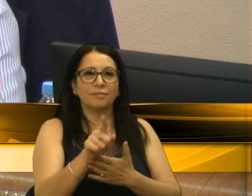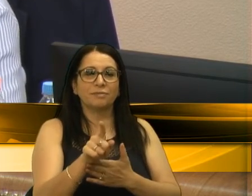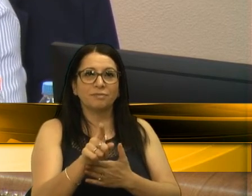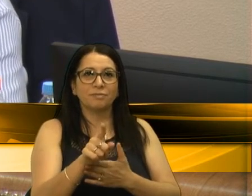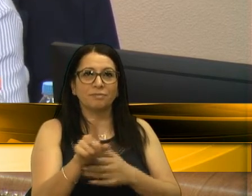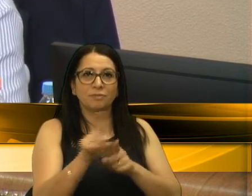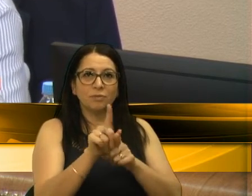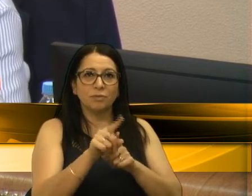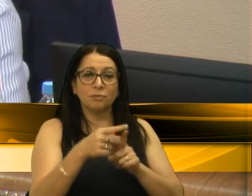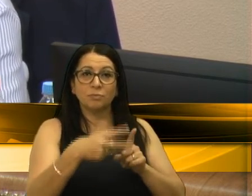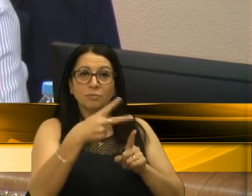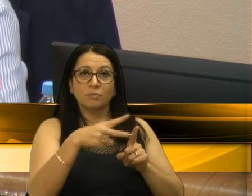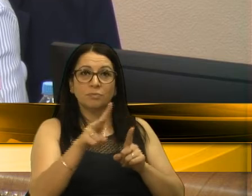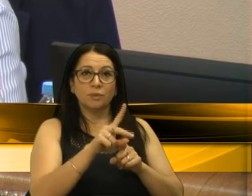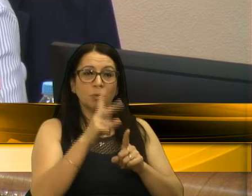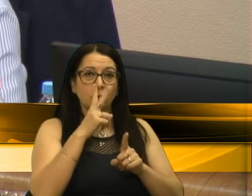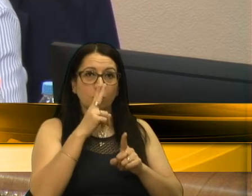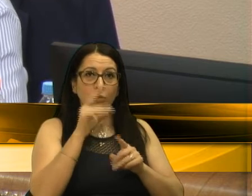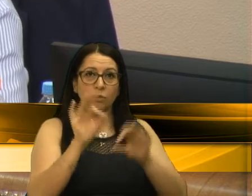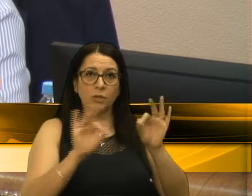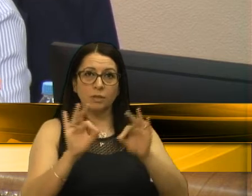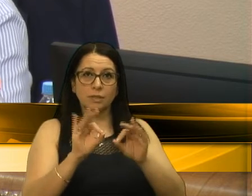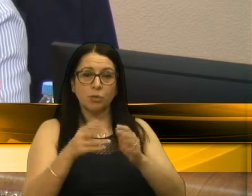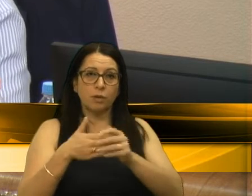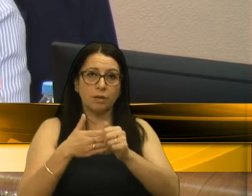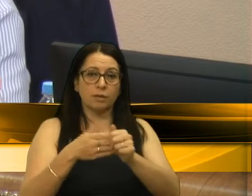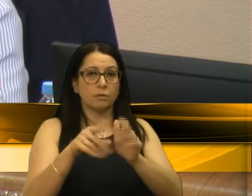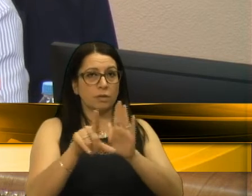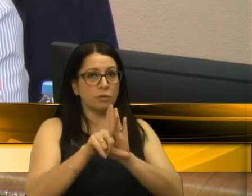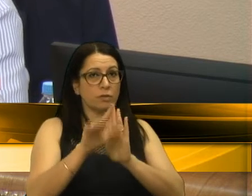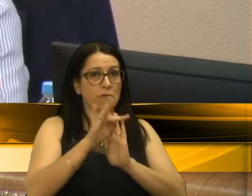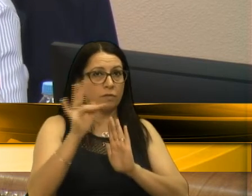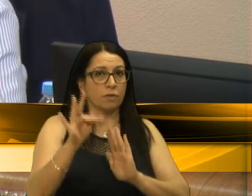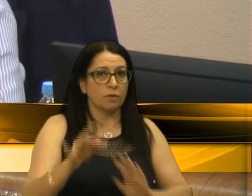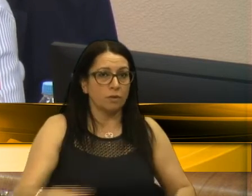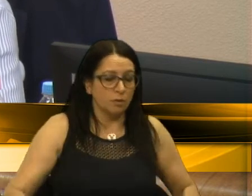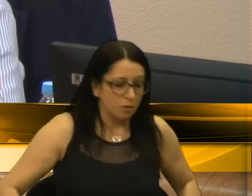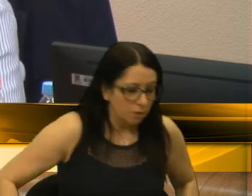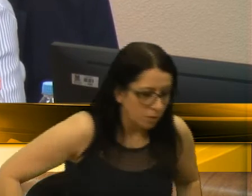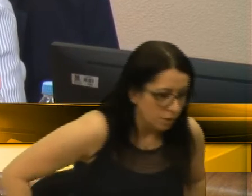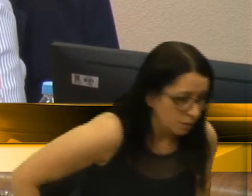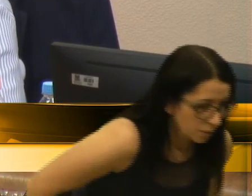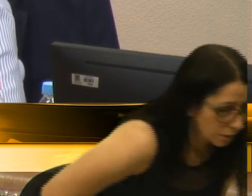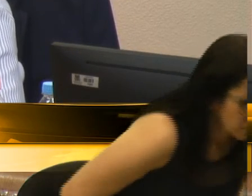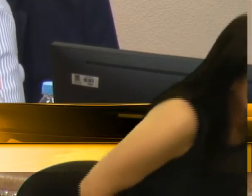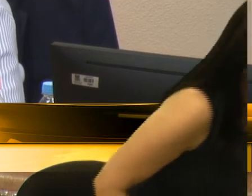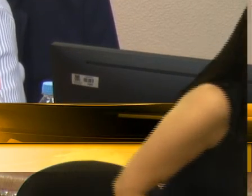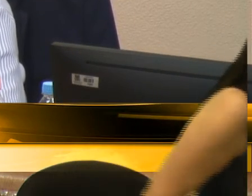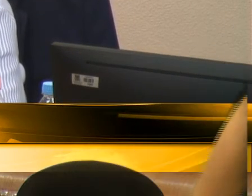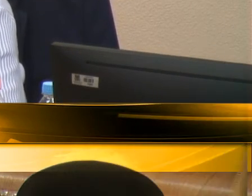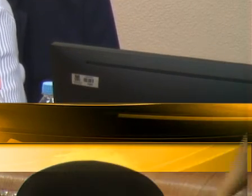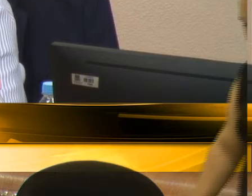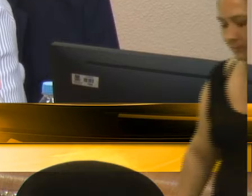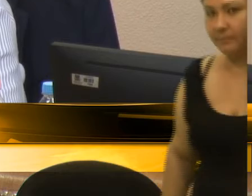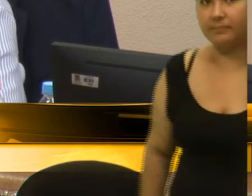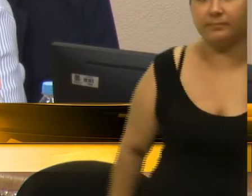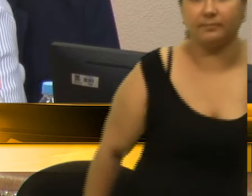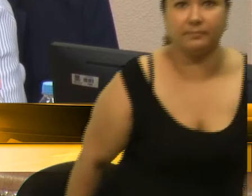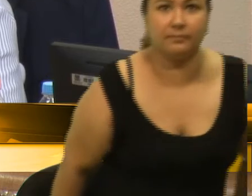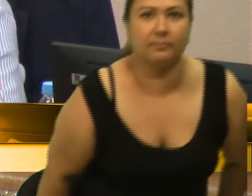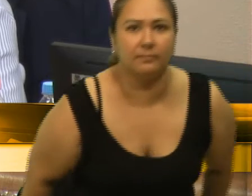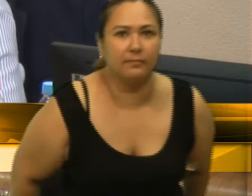população. Pergunto, como o senhor analisa essa orientação da legislação federal? Senhor Geomir, perdão, o senhor pode repetir a questão do